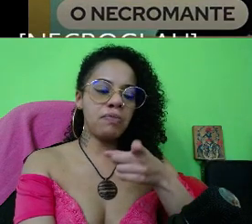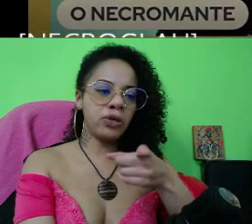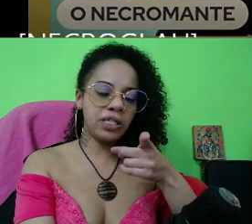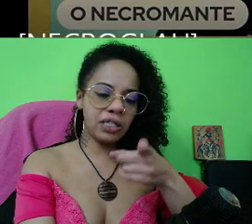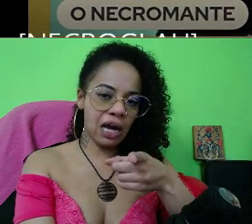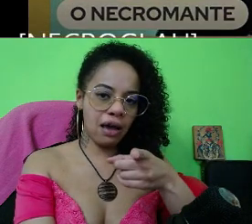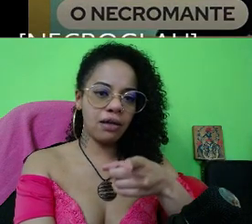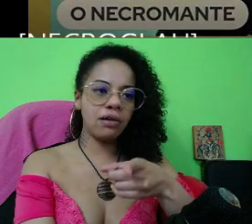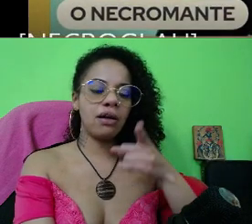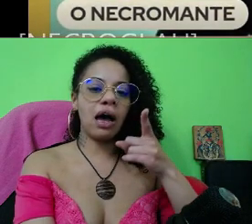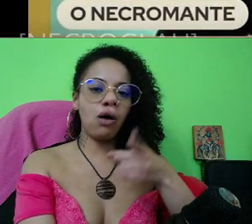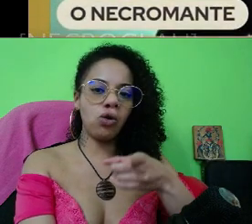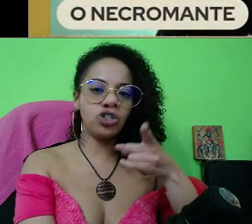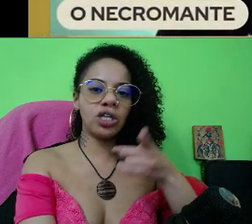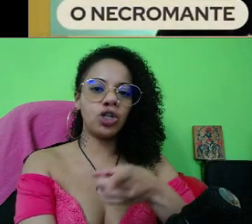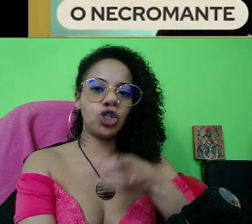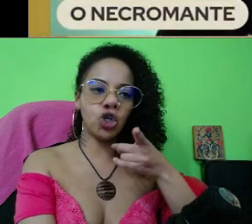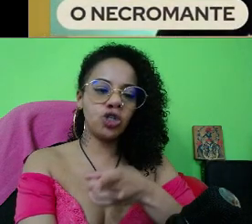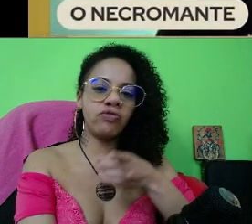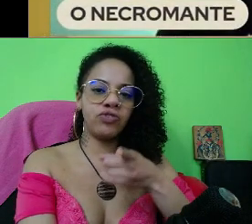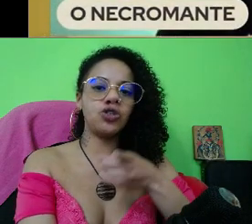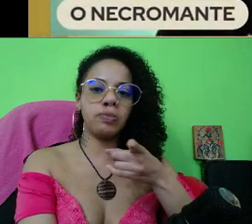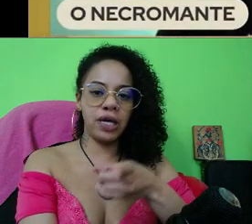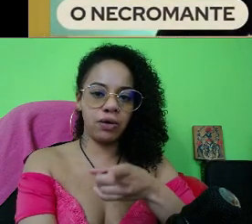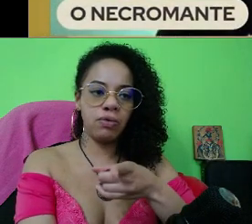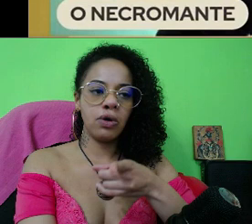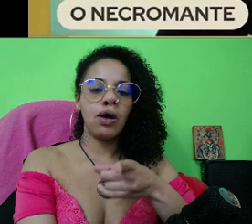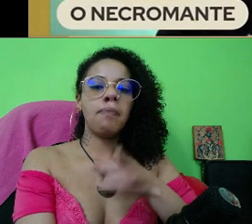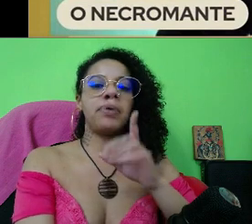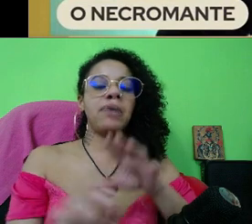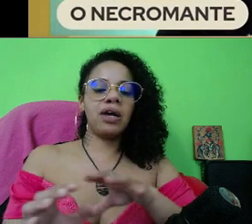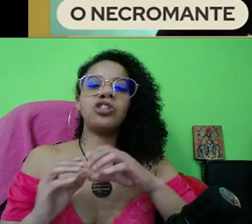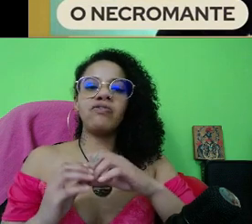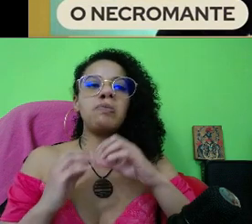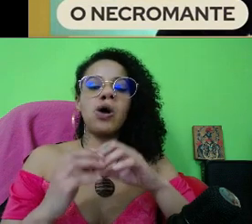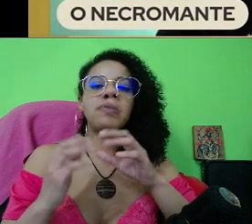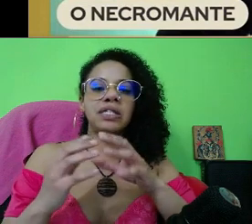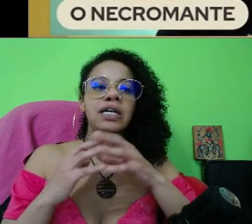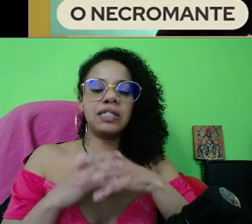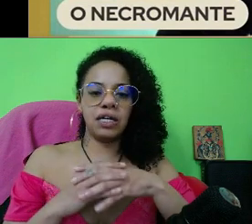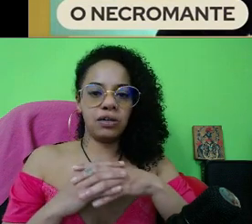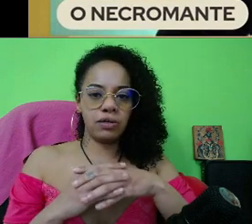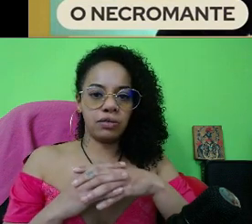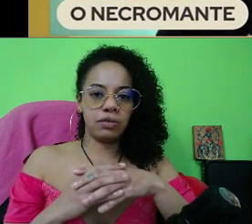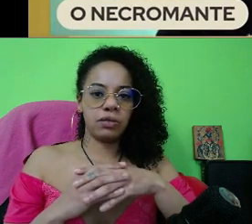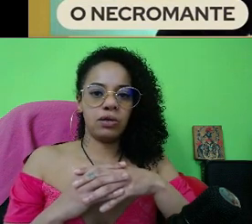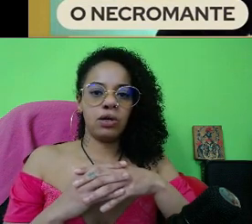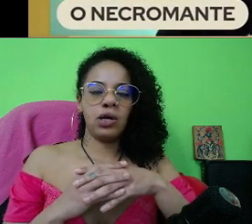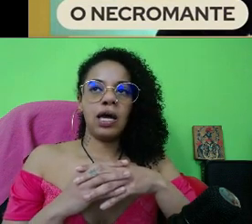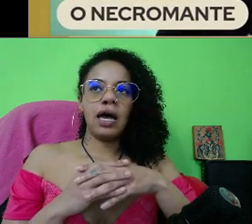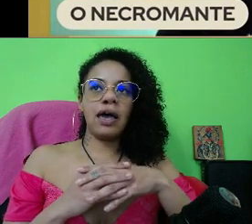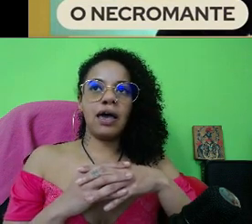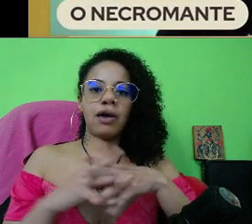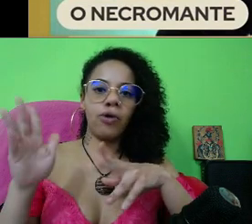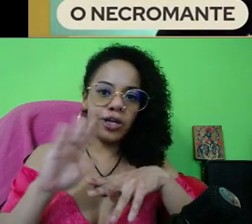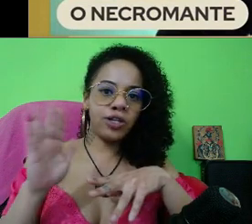você vai me mostrar aonde que todo o vídeo meu primeiro já vamos começar assim